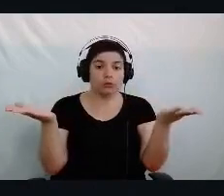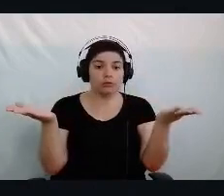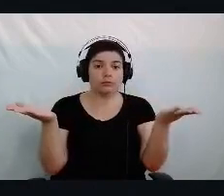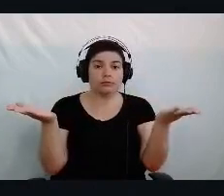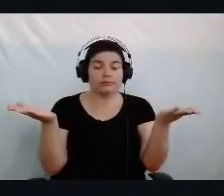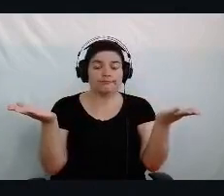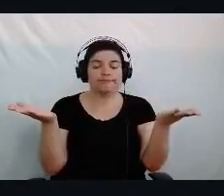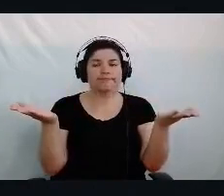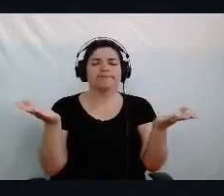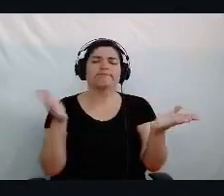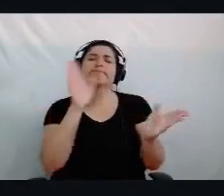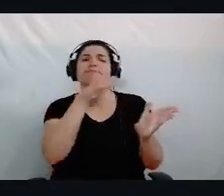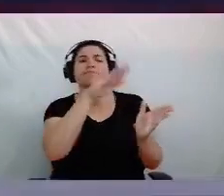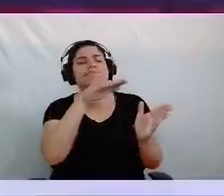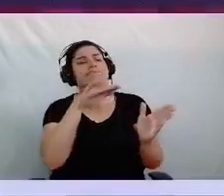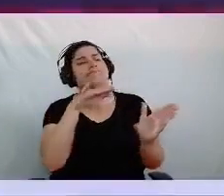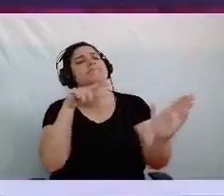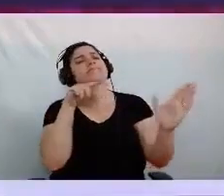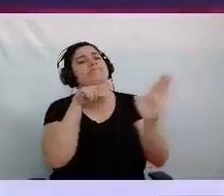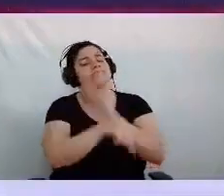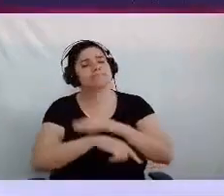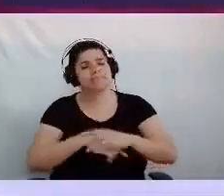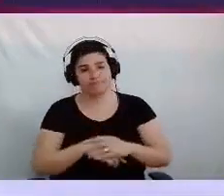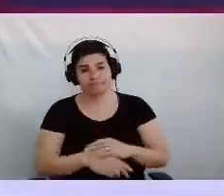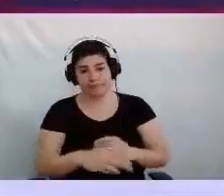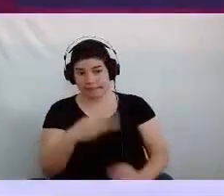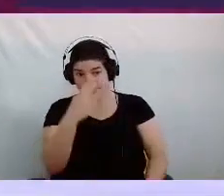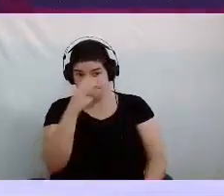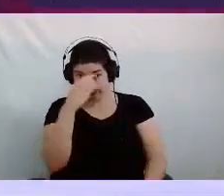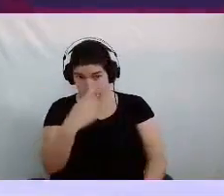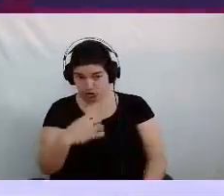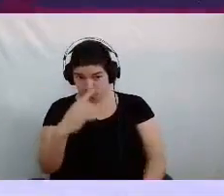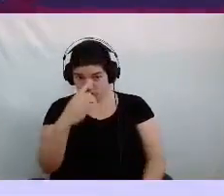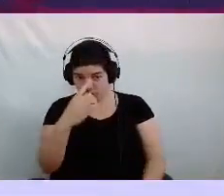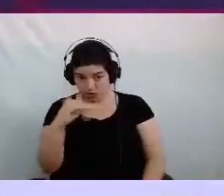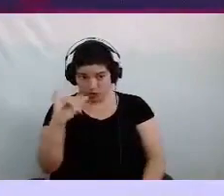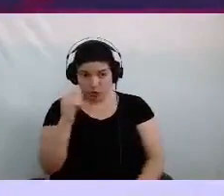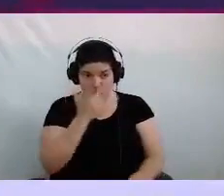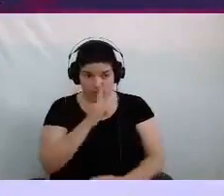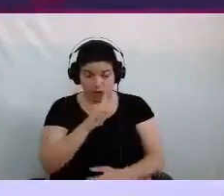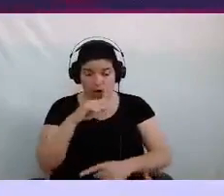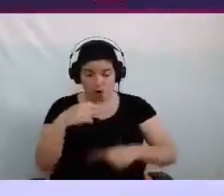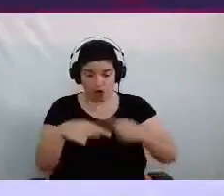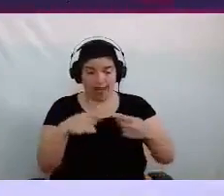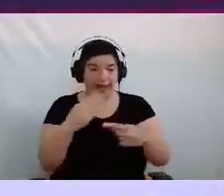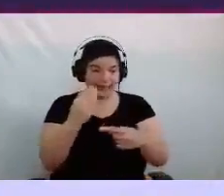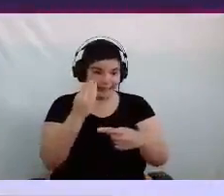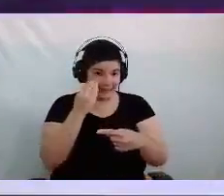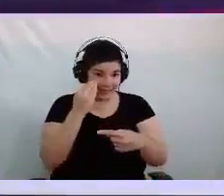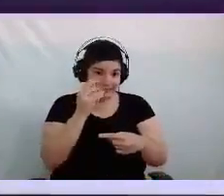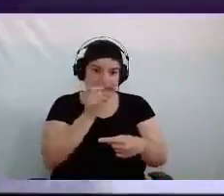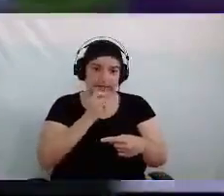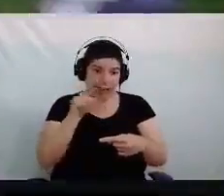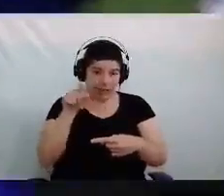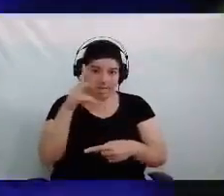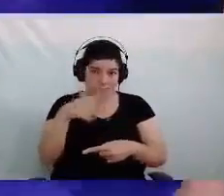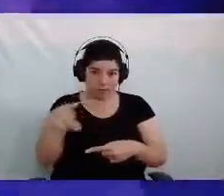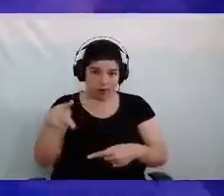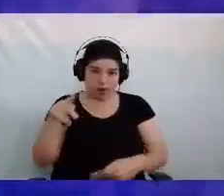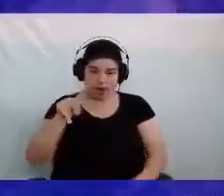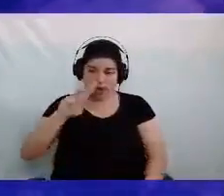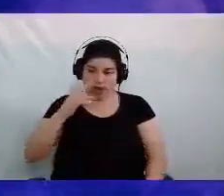Jô, daqui a 30 dias, daria para a gente poder rodar um teste em produção com a professora Helena? Não. Nem um